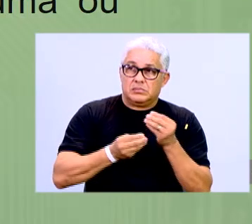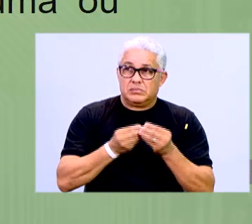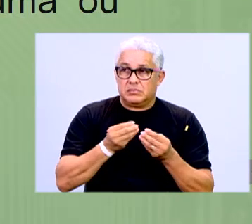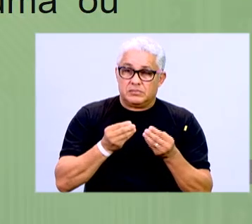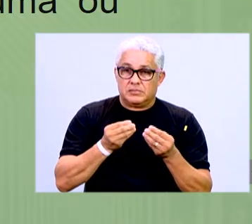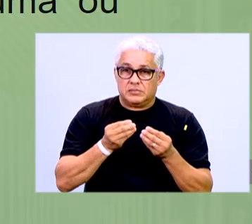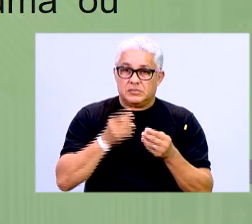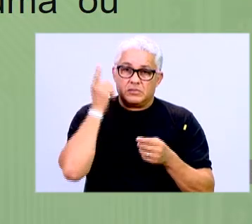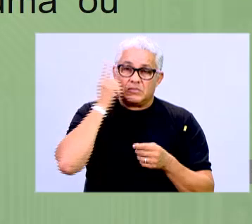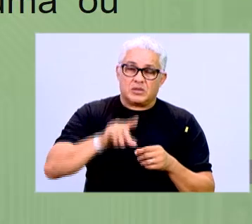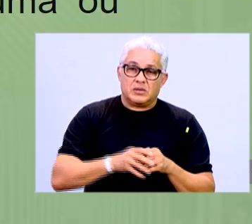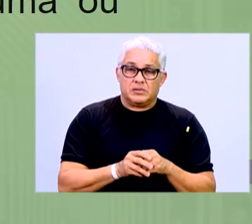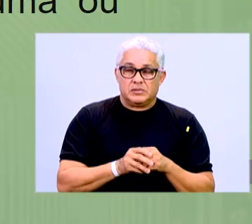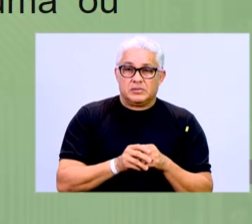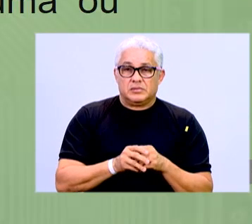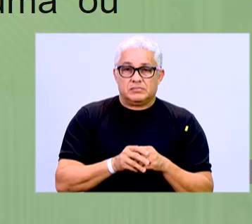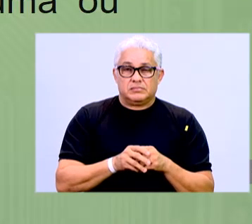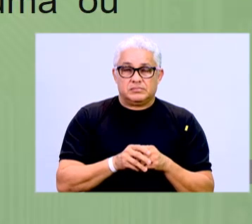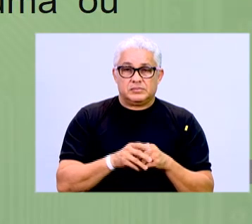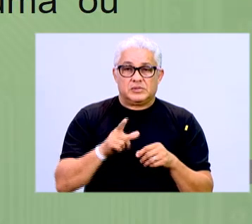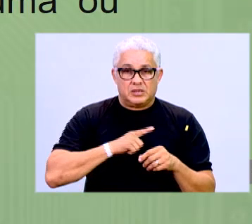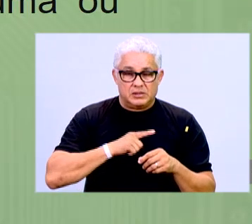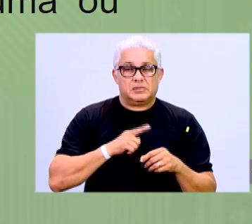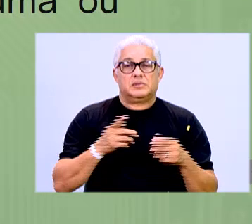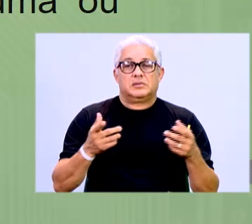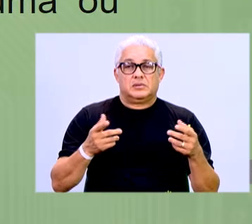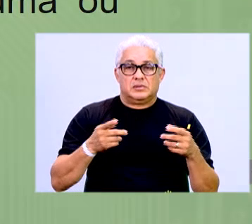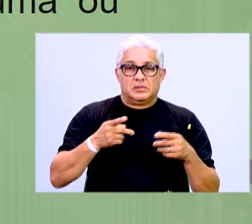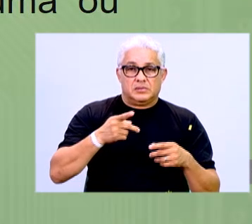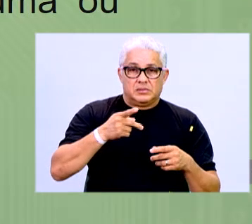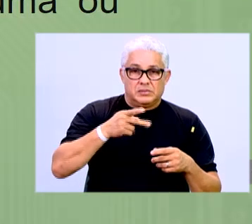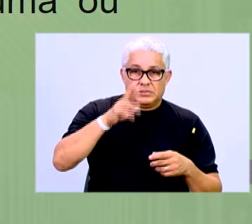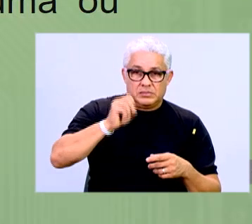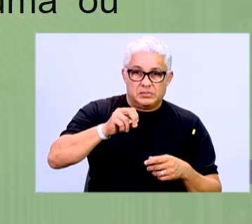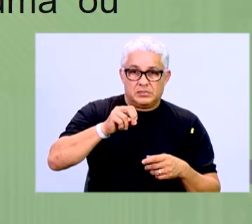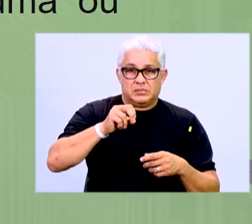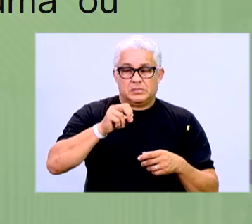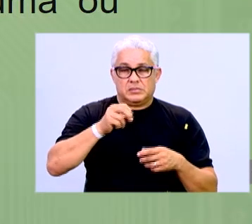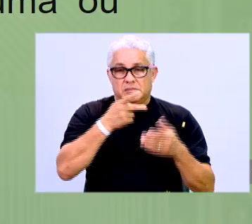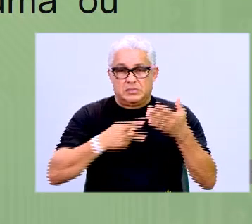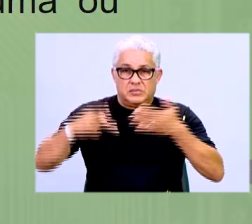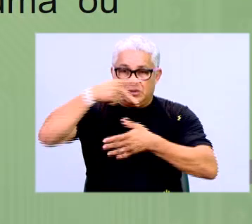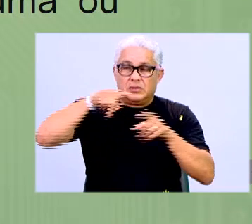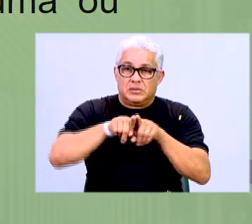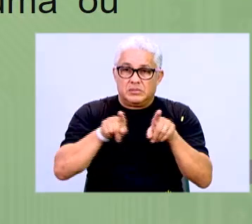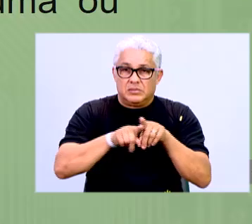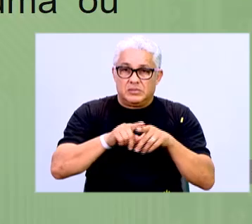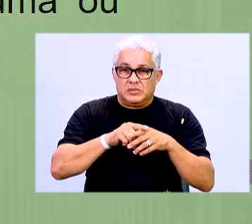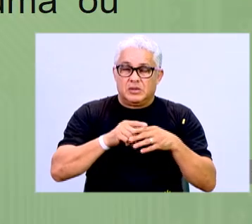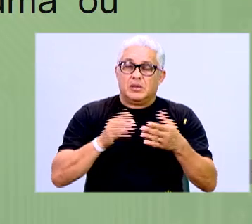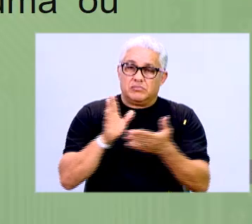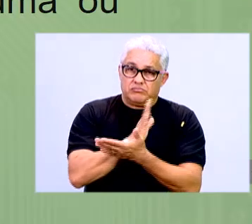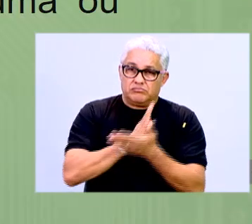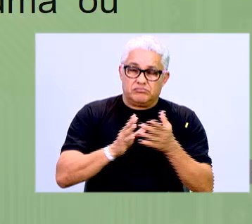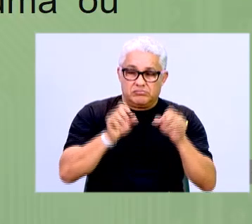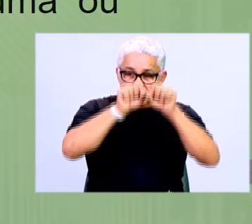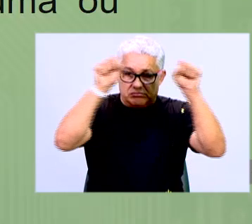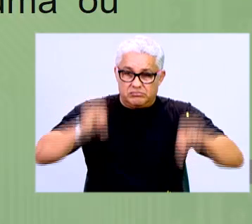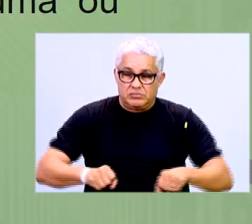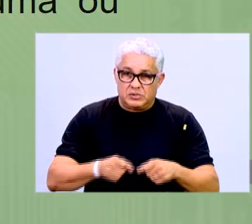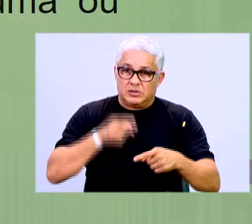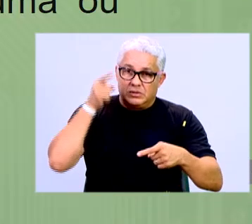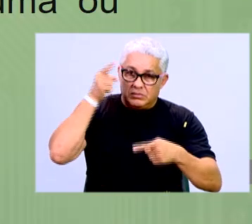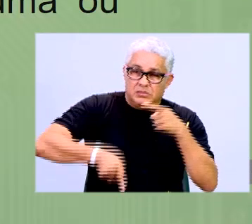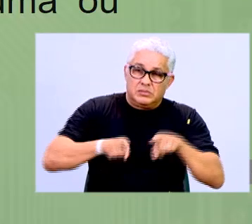ser alcançados. Eles definem propriedades e restrições do sistema. Muitos requisitos não funcionais